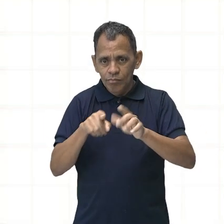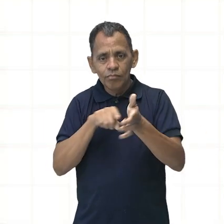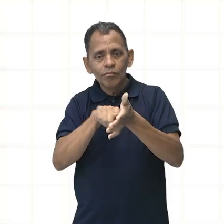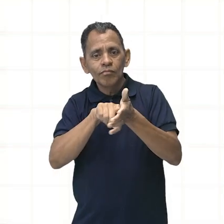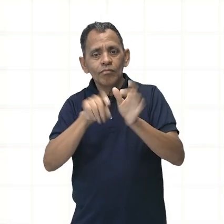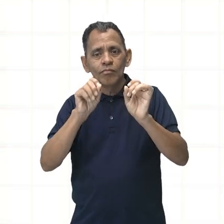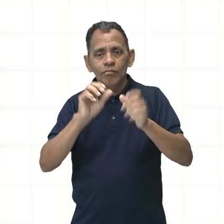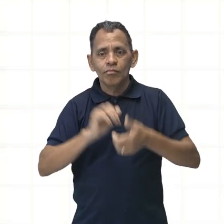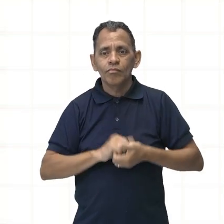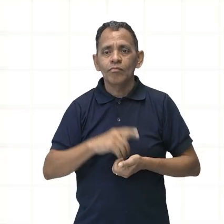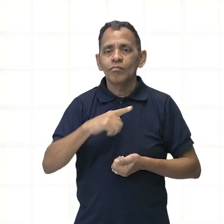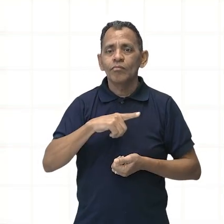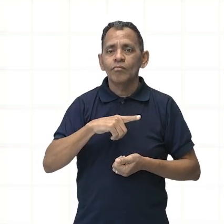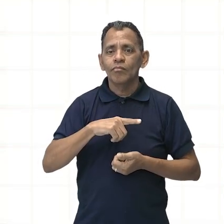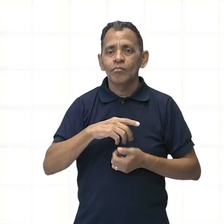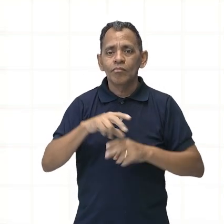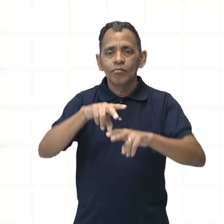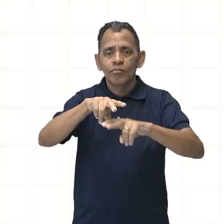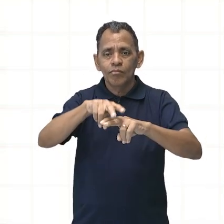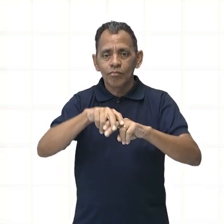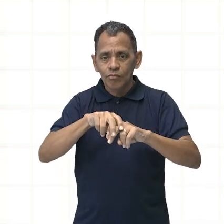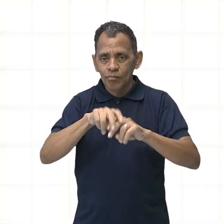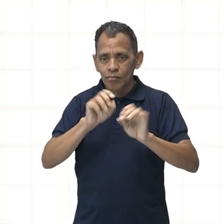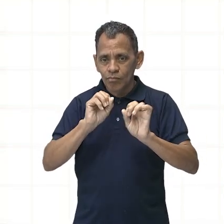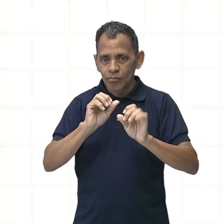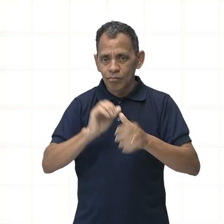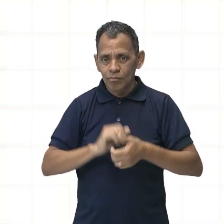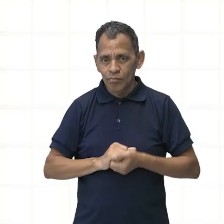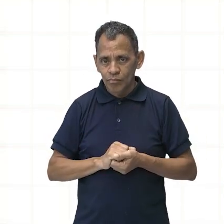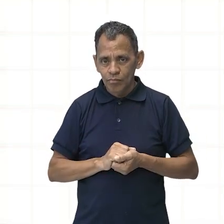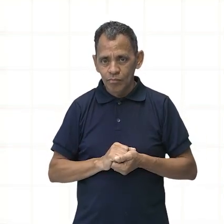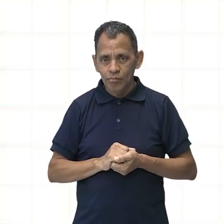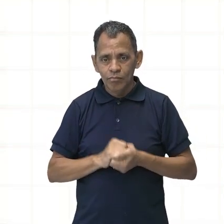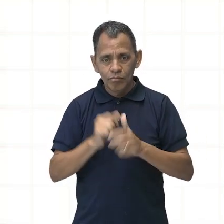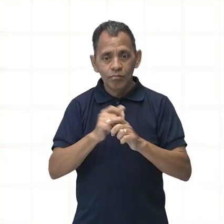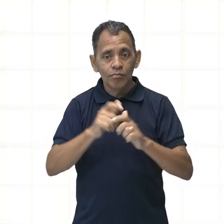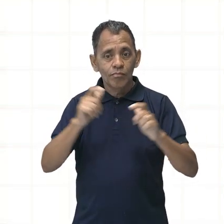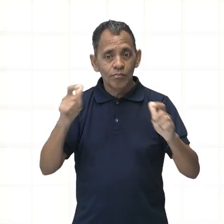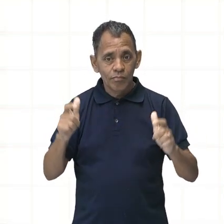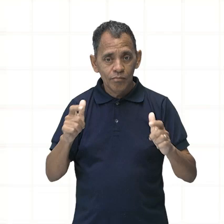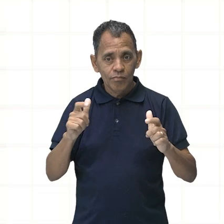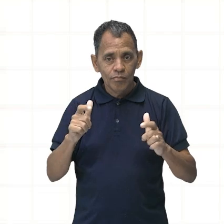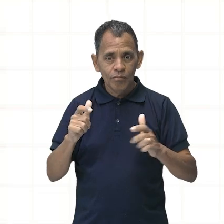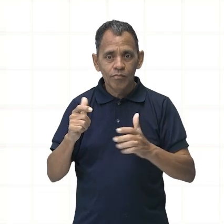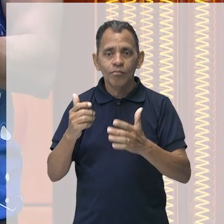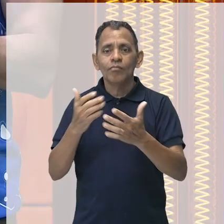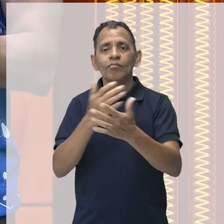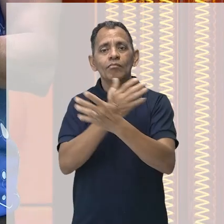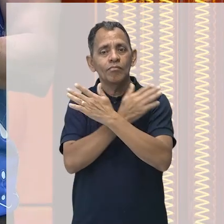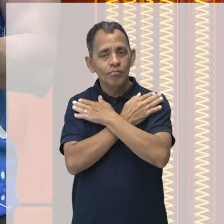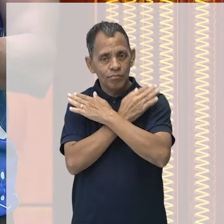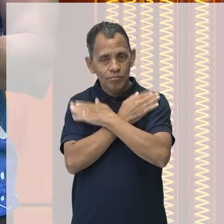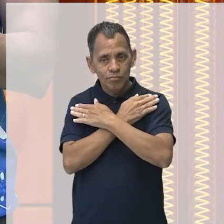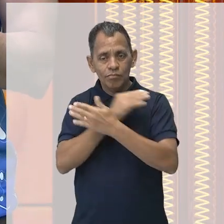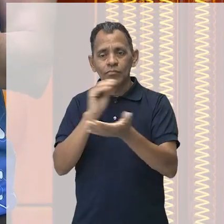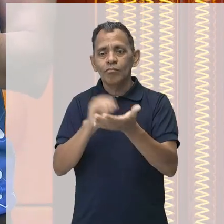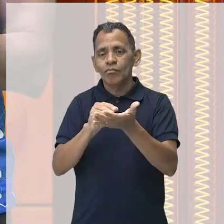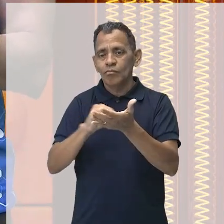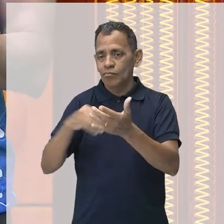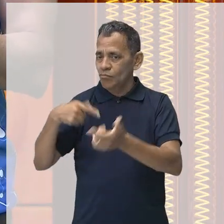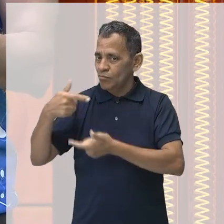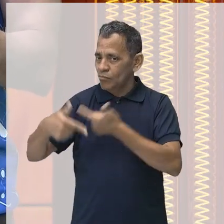que a gente vai ter, por conta disso, o aumento do desemprego, né? Isso porque